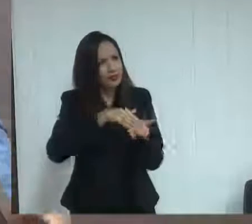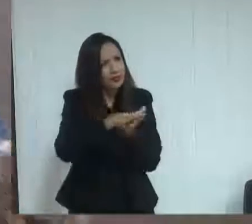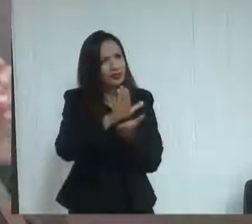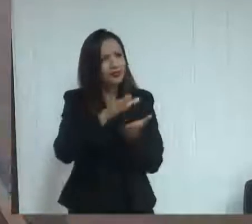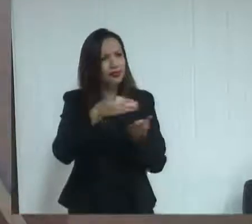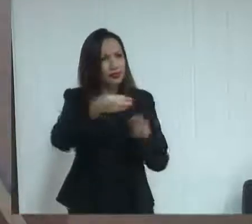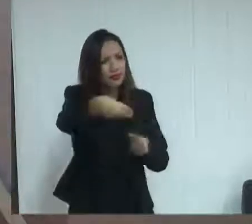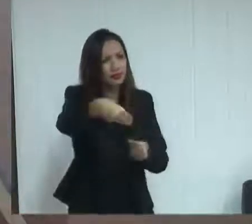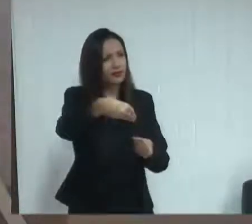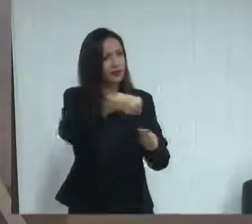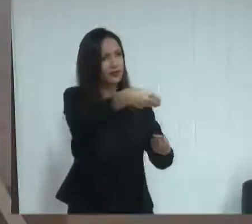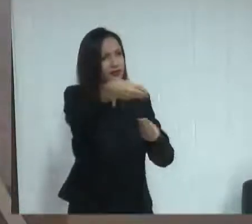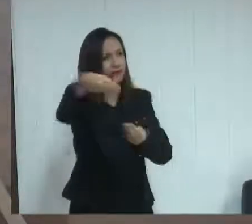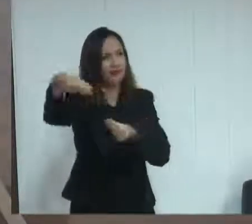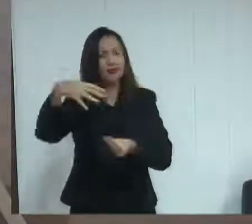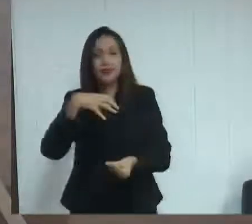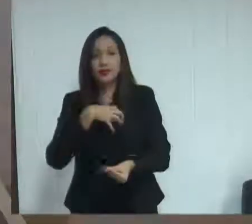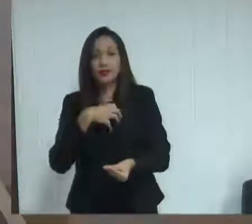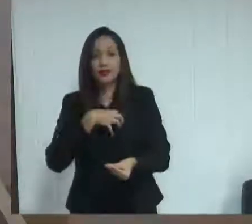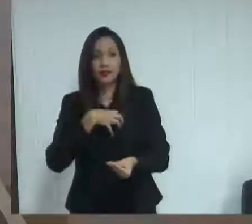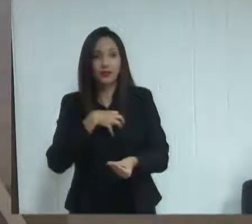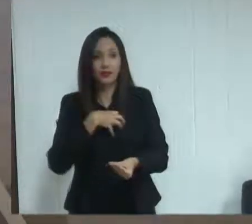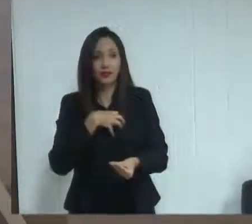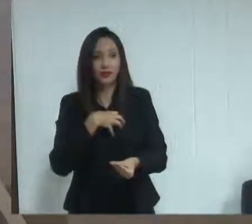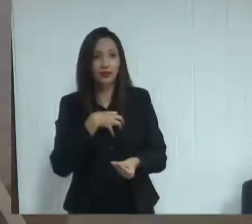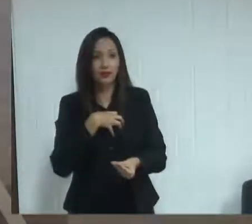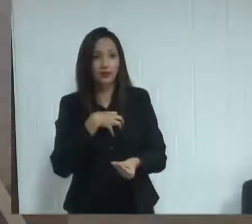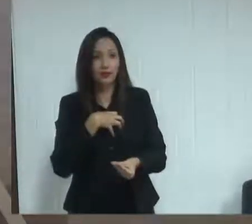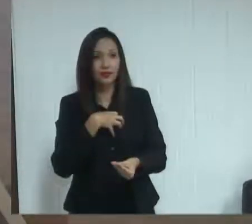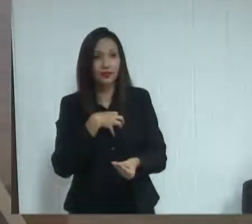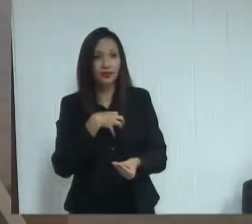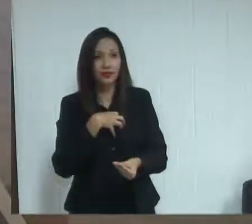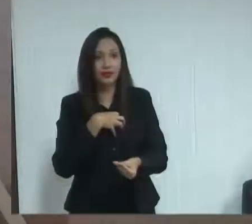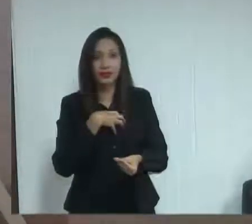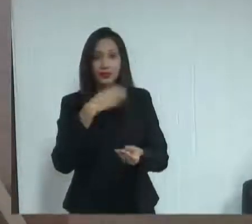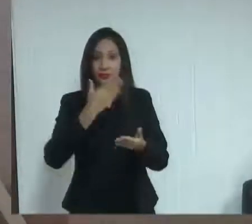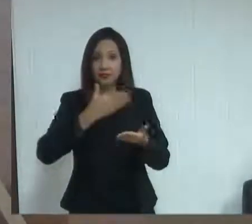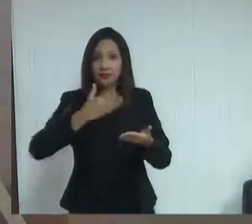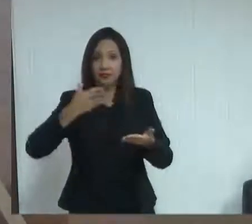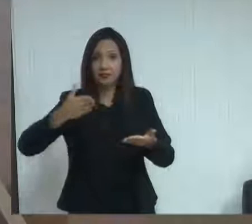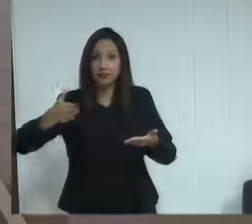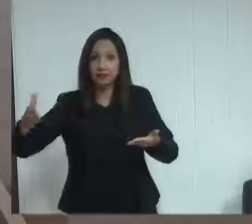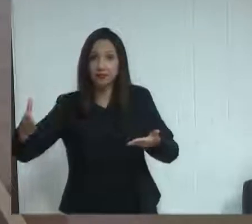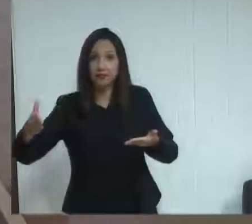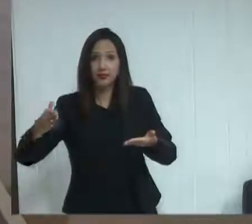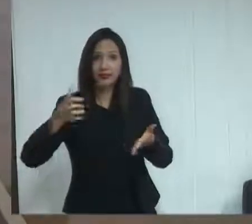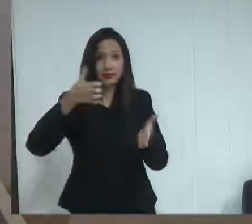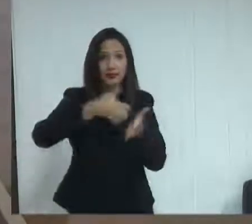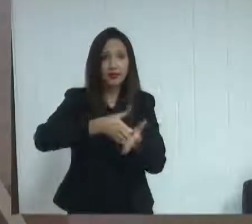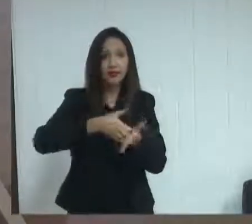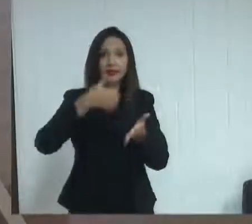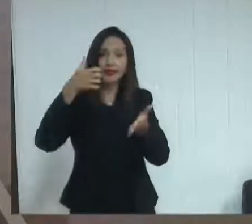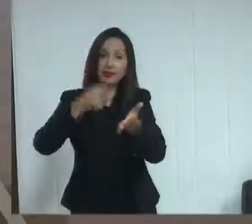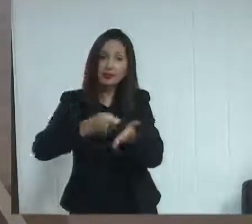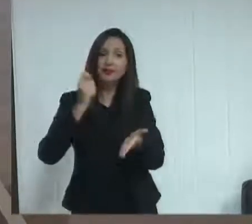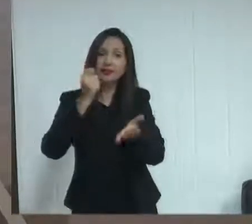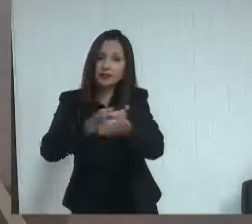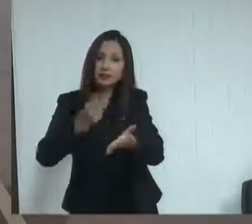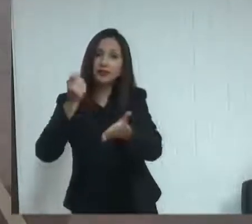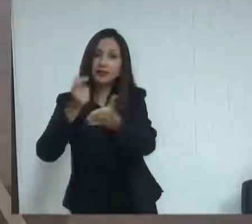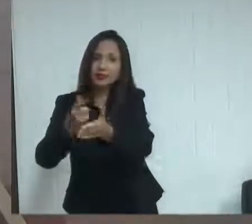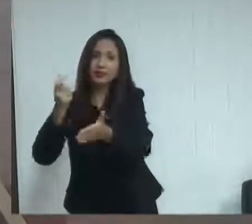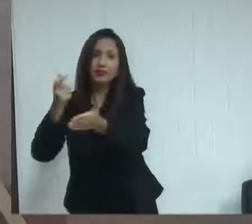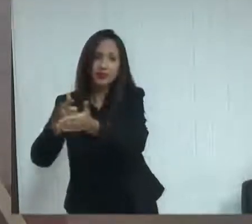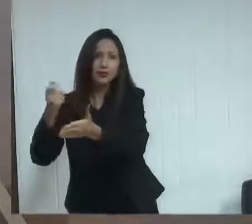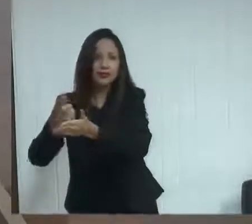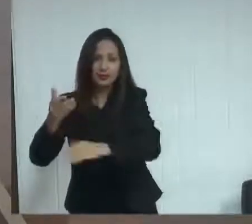que o carnê ele vem de que forma? E parcelado, para você pagar as parcelas mês a mês no